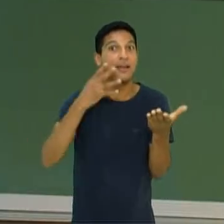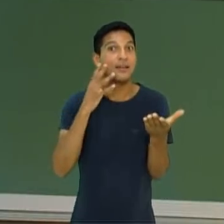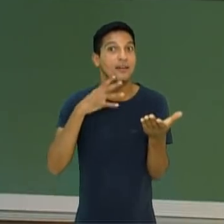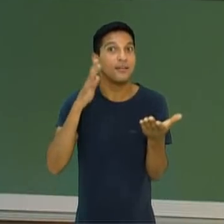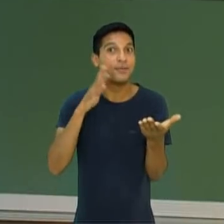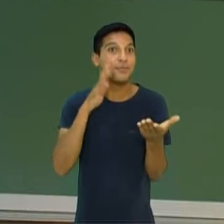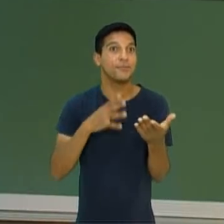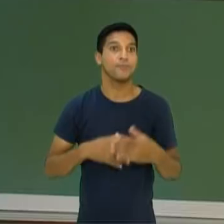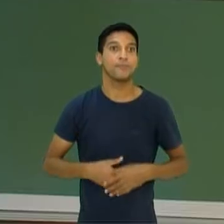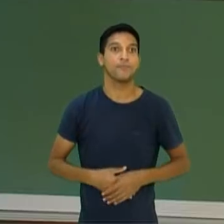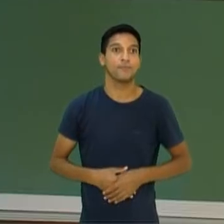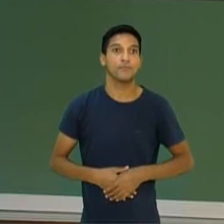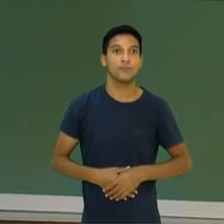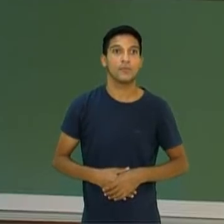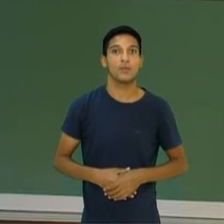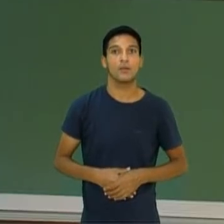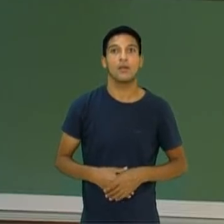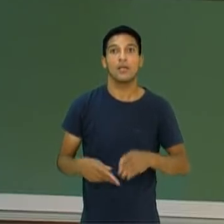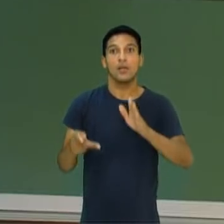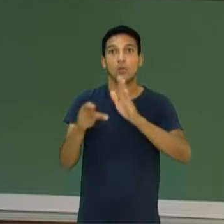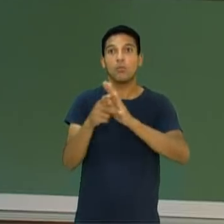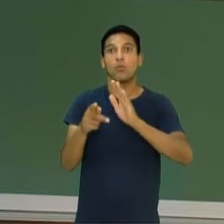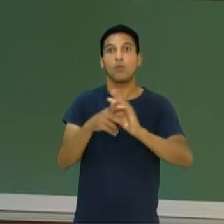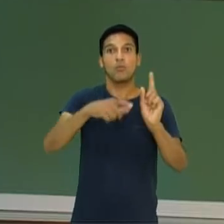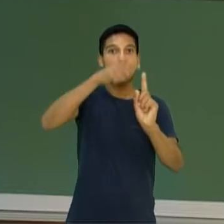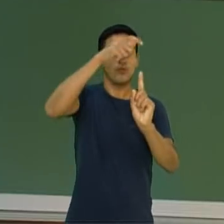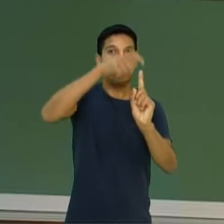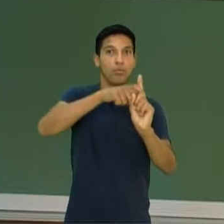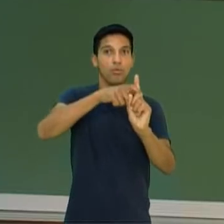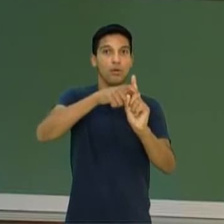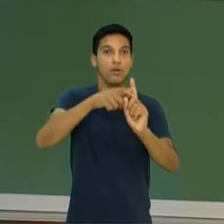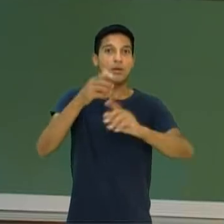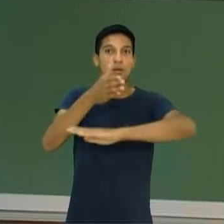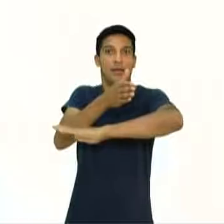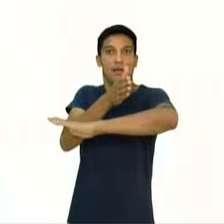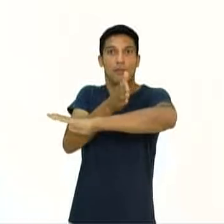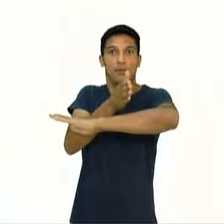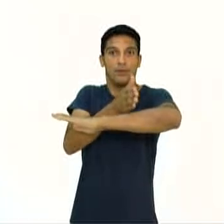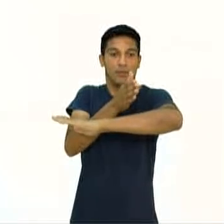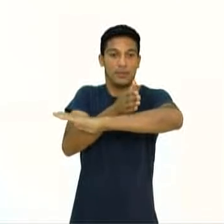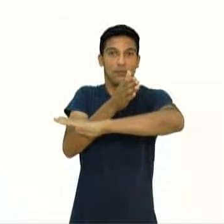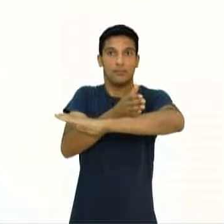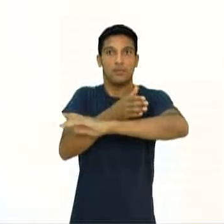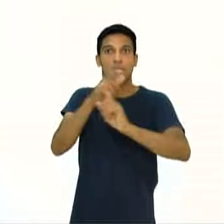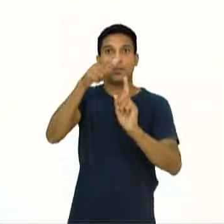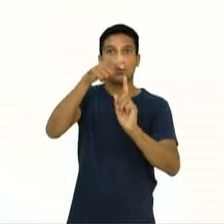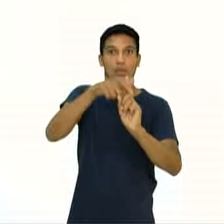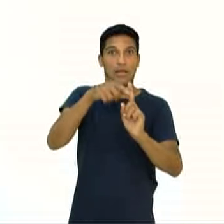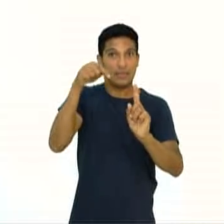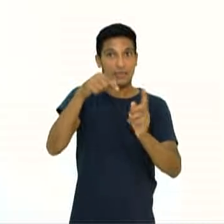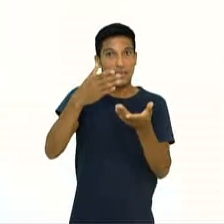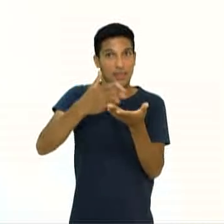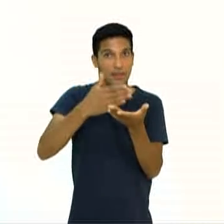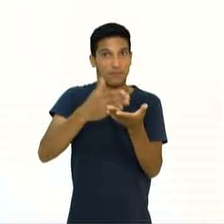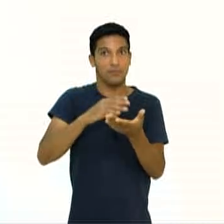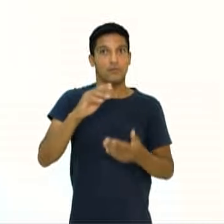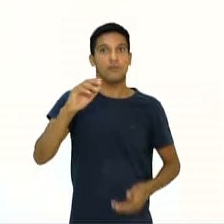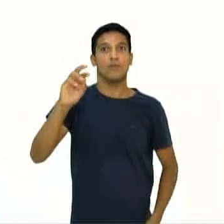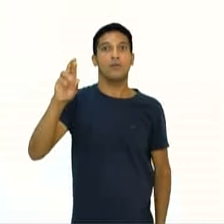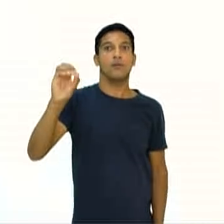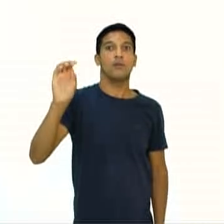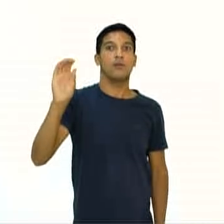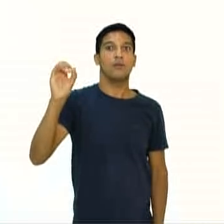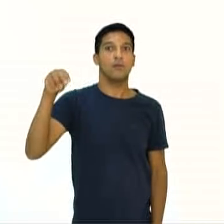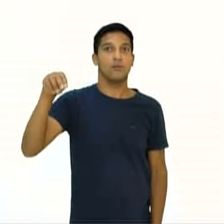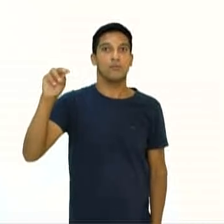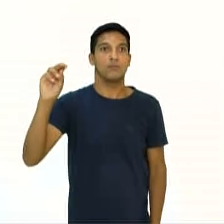Média, né? Personagem de um livro muito interessante. E ele empresta o seu nome a uma das